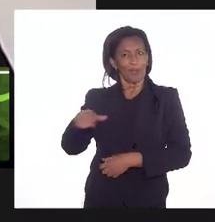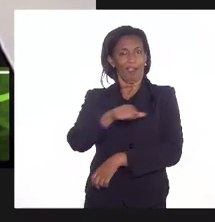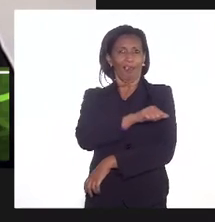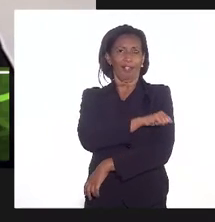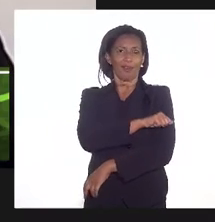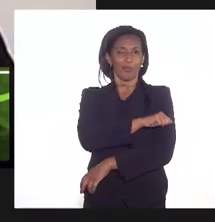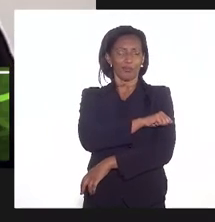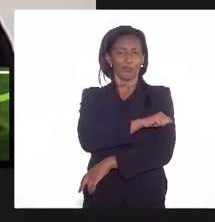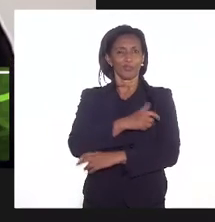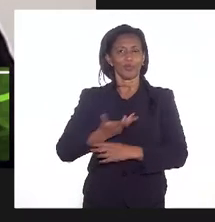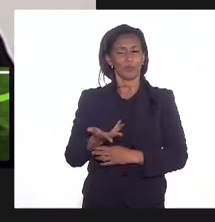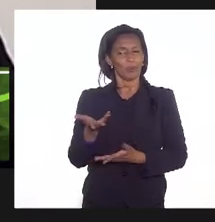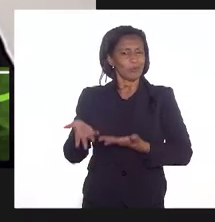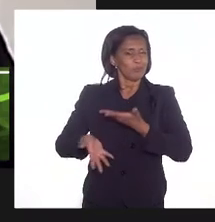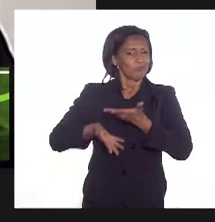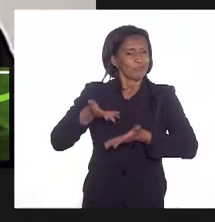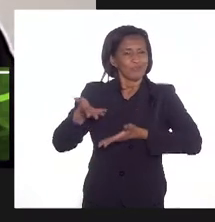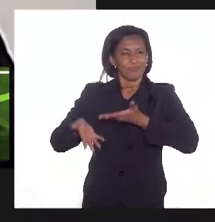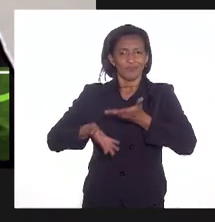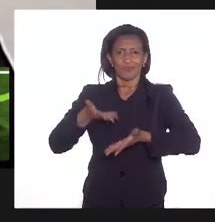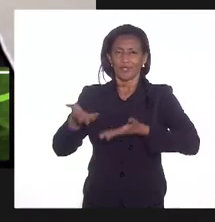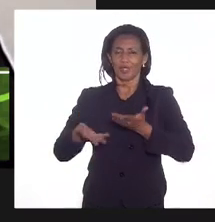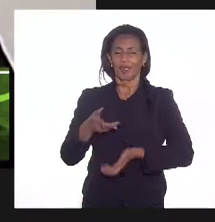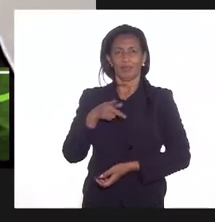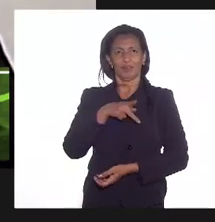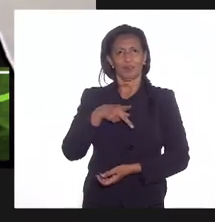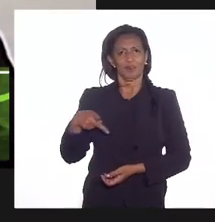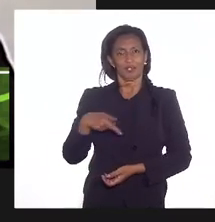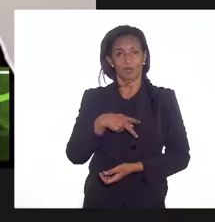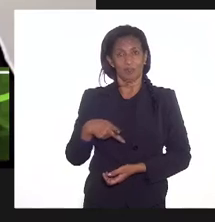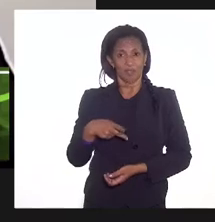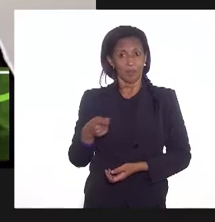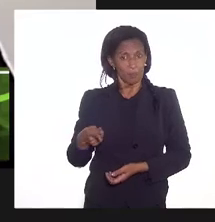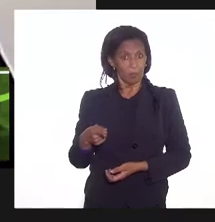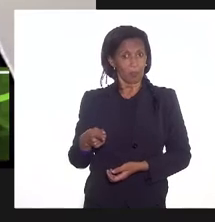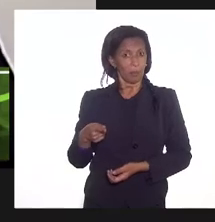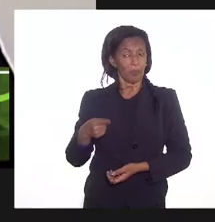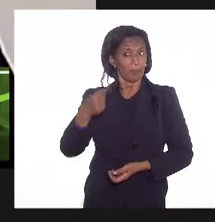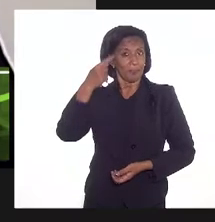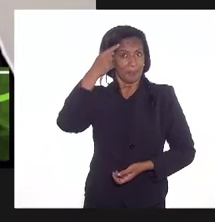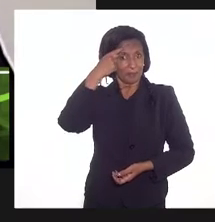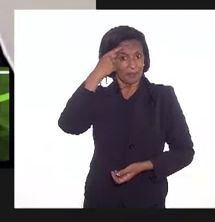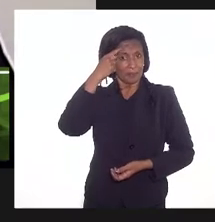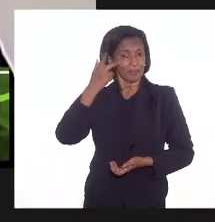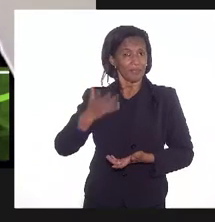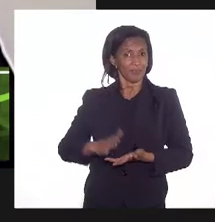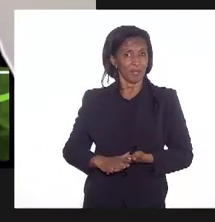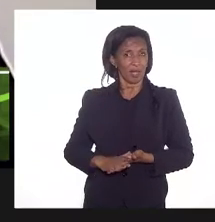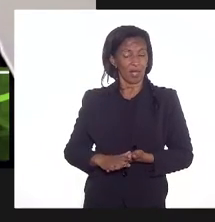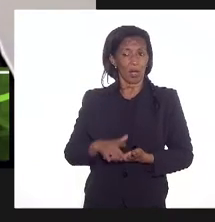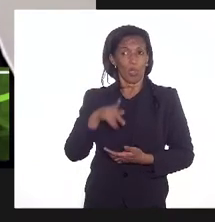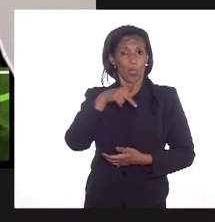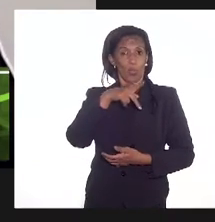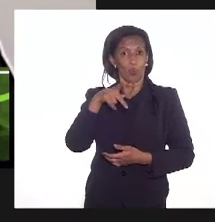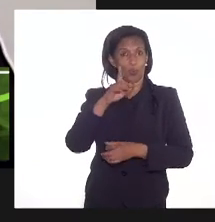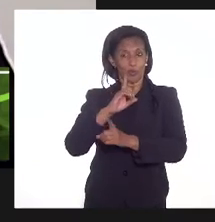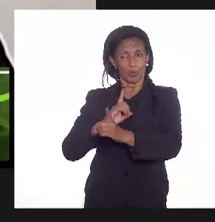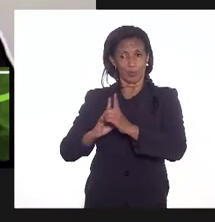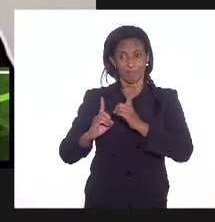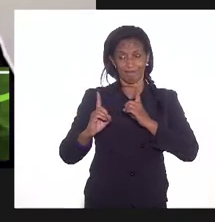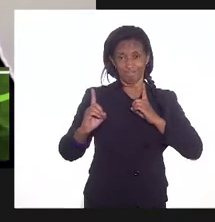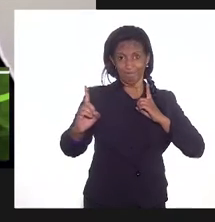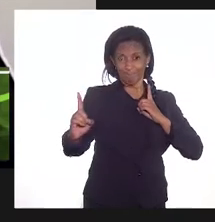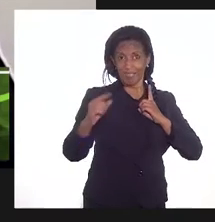alunos uma dedicação imensa dos professores porque por incrível que pareça o professor online ele trabalha